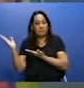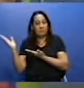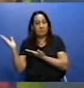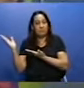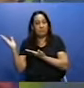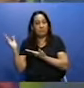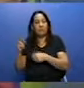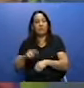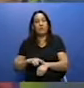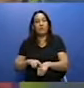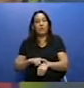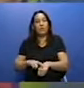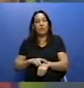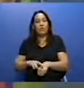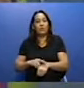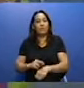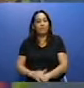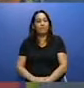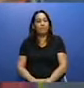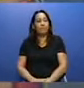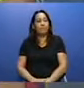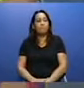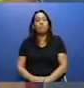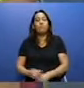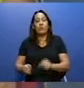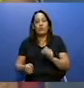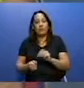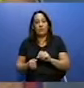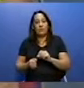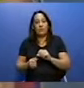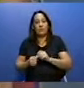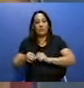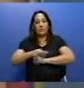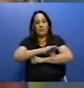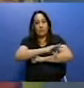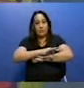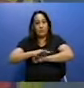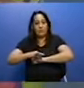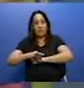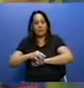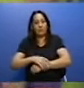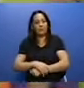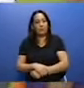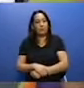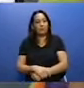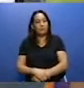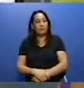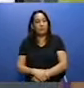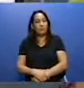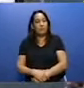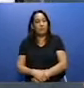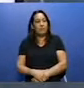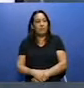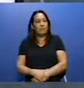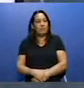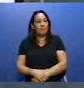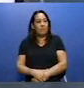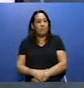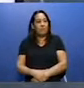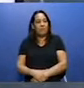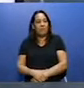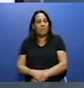roxa. Vem aqui e desenha a figura roxa. Certo? Um tempinho para desenhar.